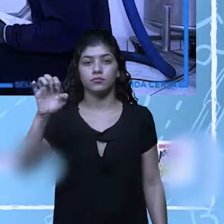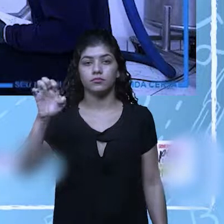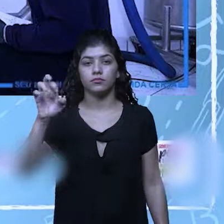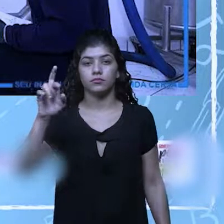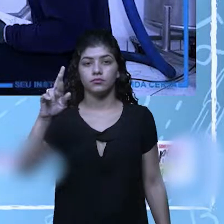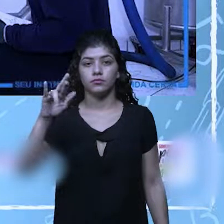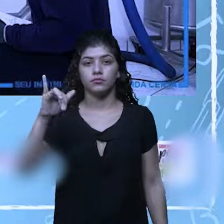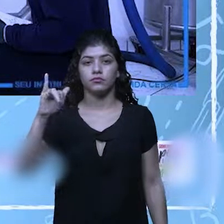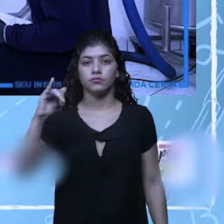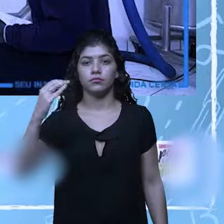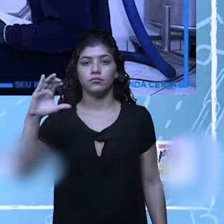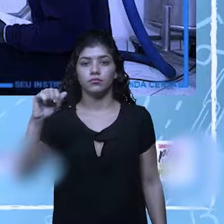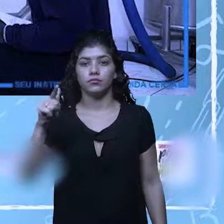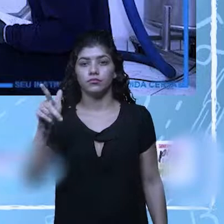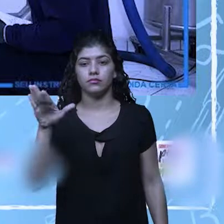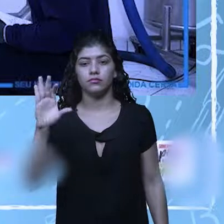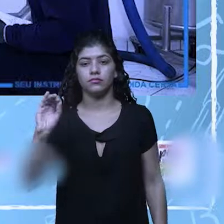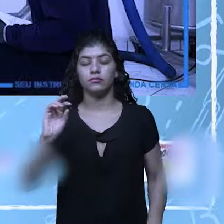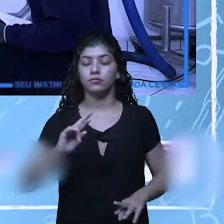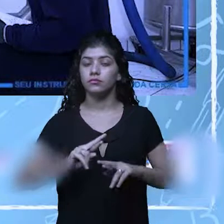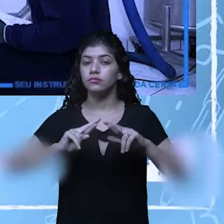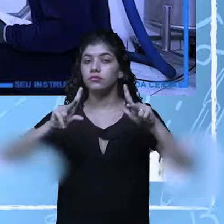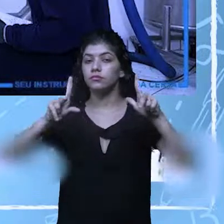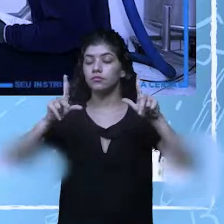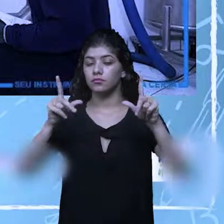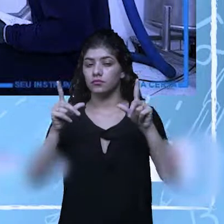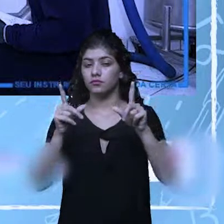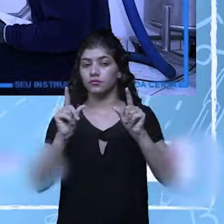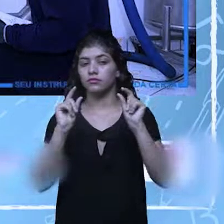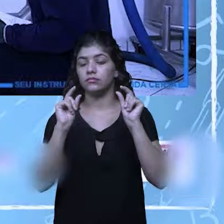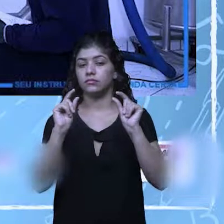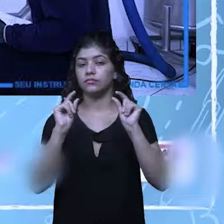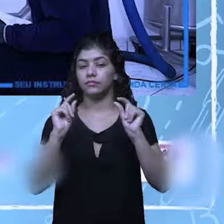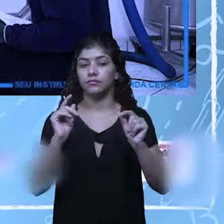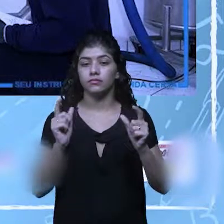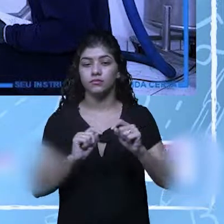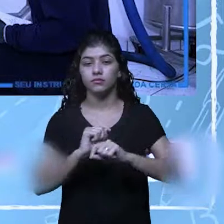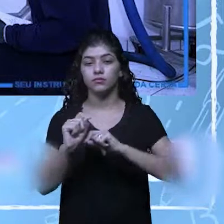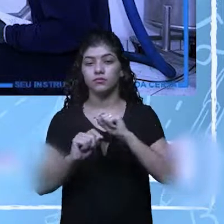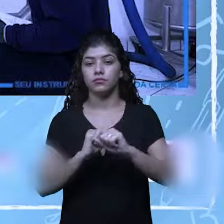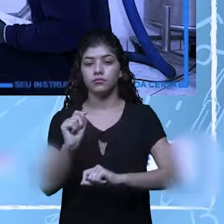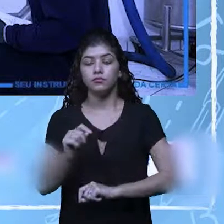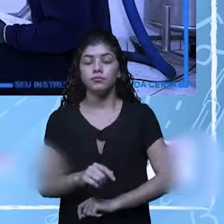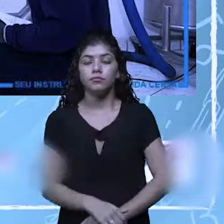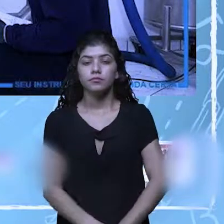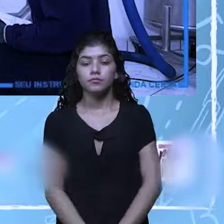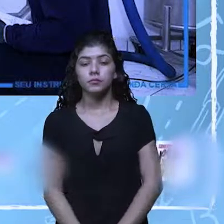aferição. Diferente um pouquinho da calibragem, a aferição seria